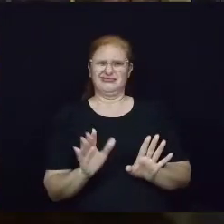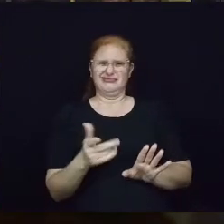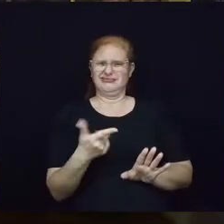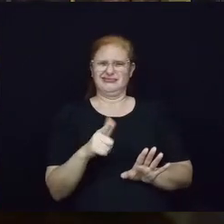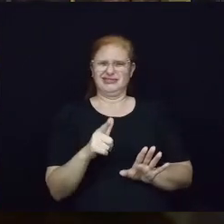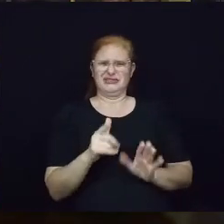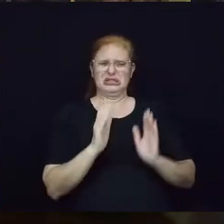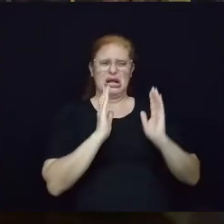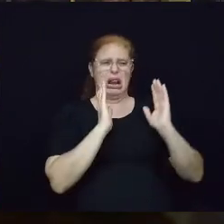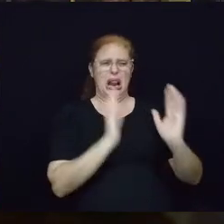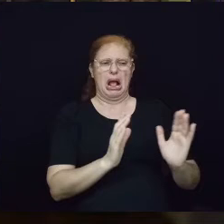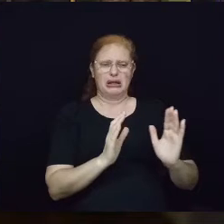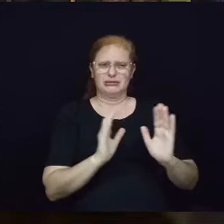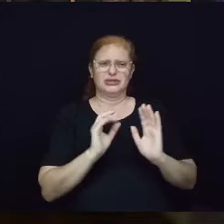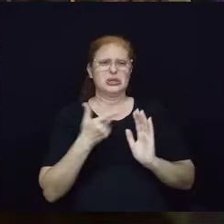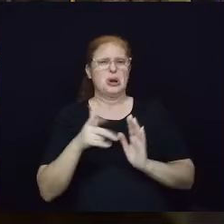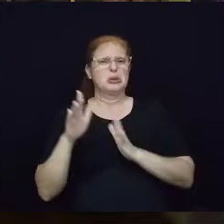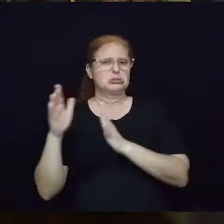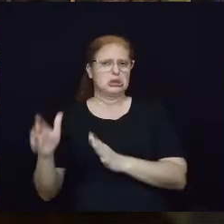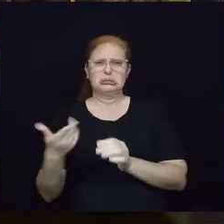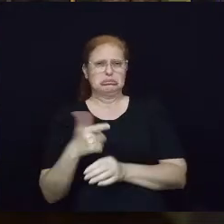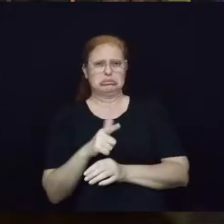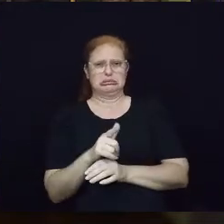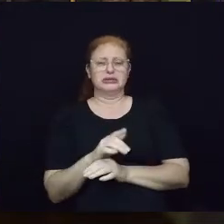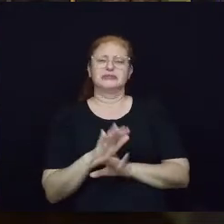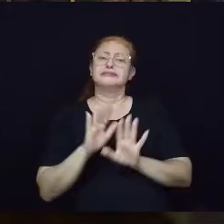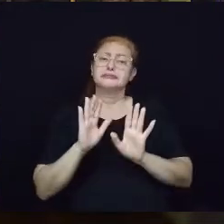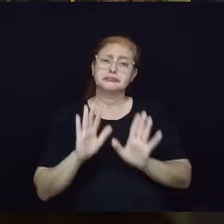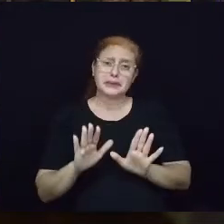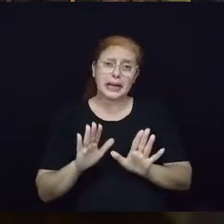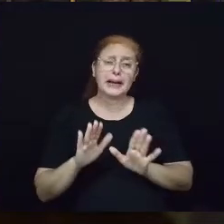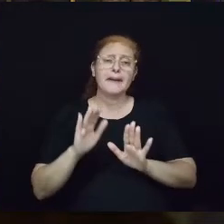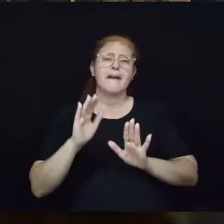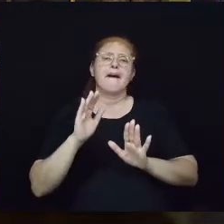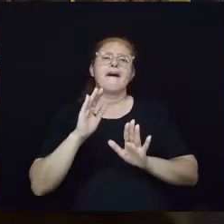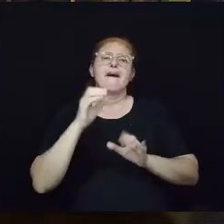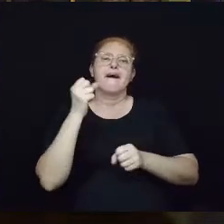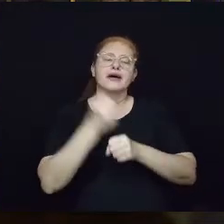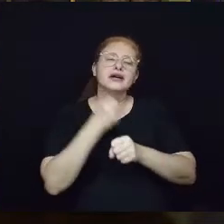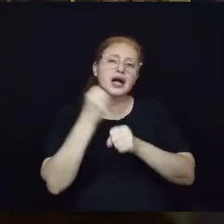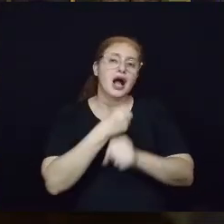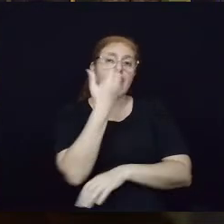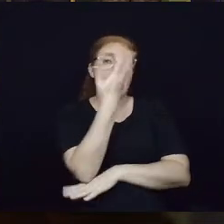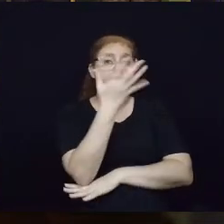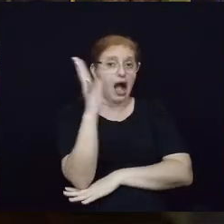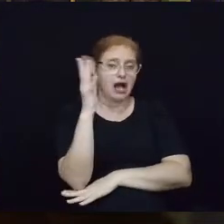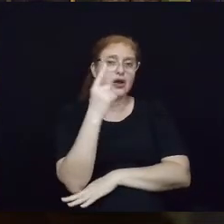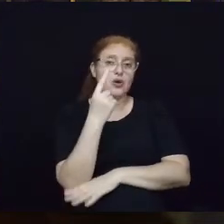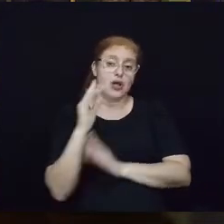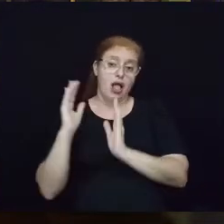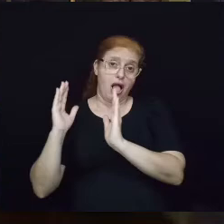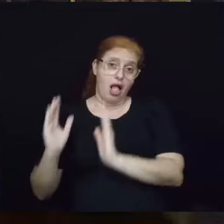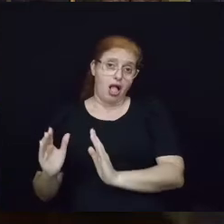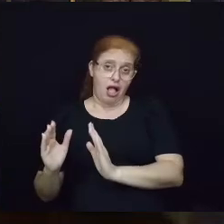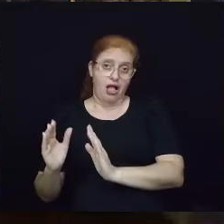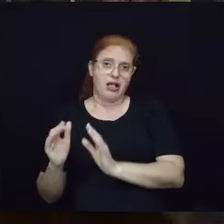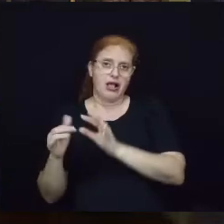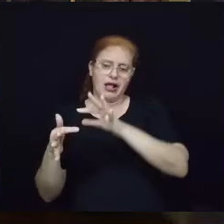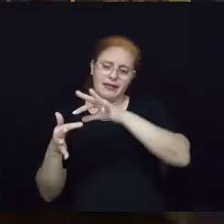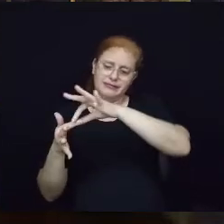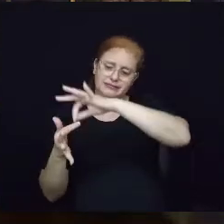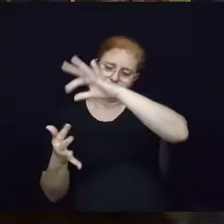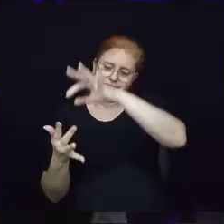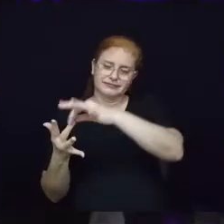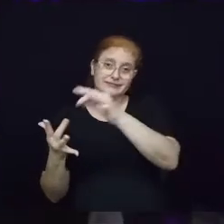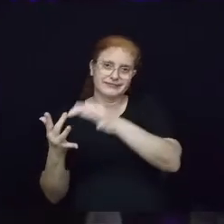tem um lado que seja copa, o outro lado seja raiz. Mas na construção da árvore, um lado, os galhos